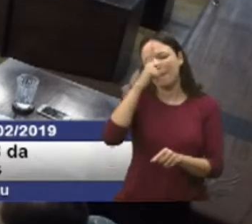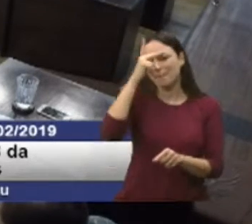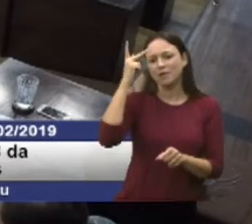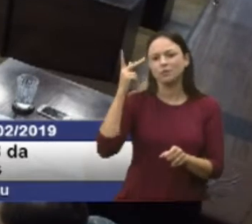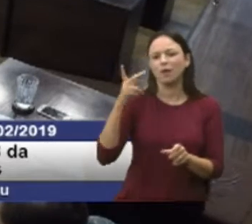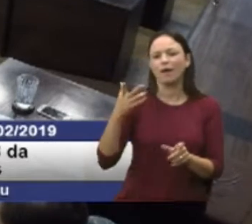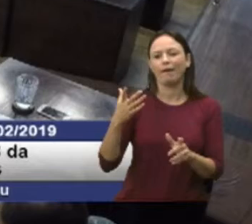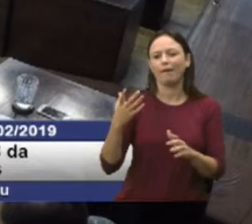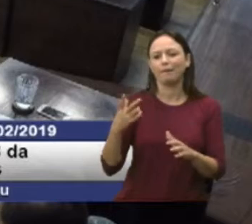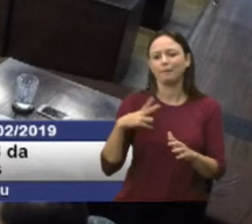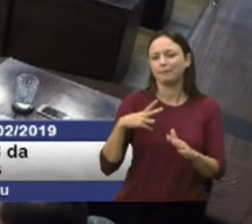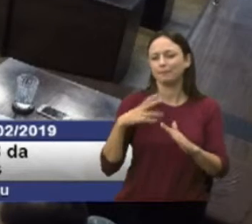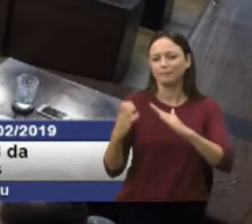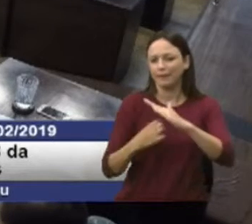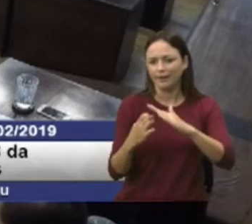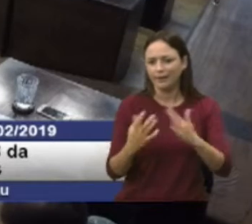tá?